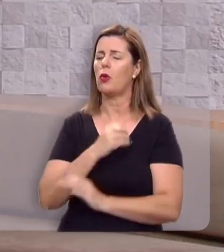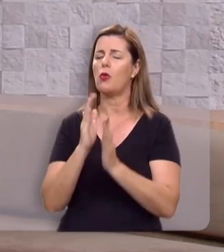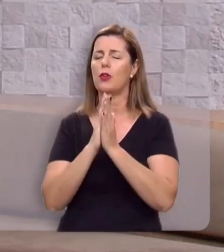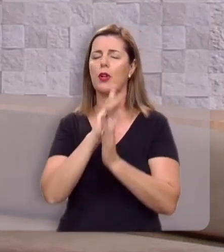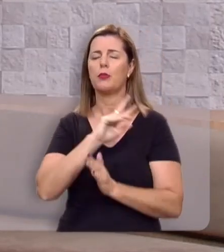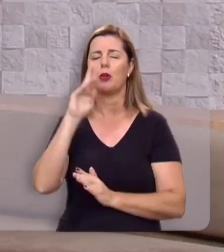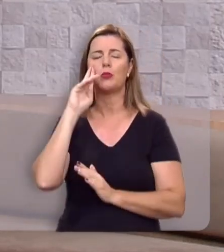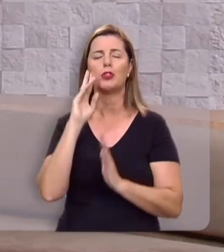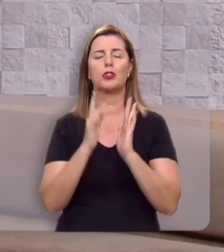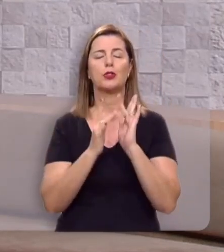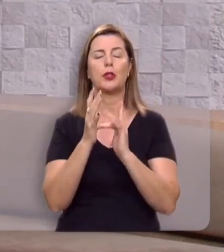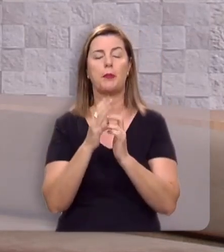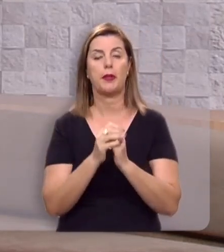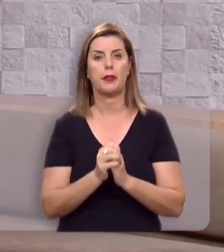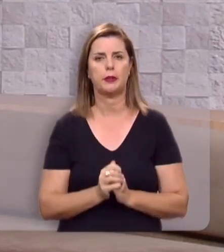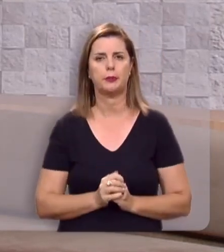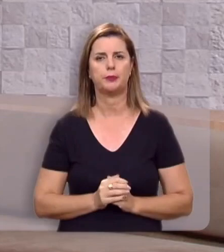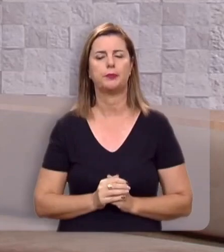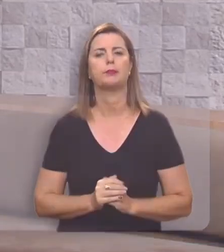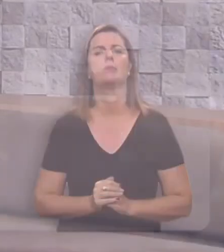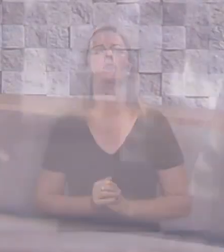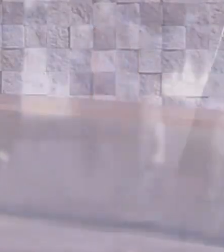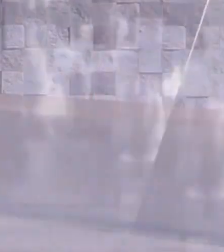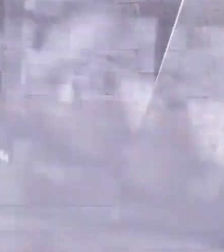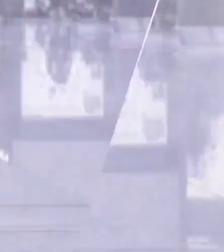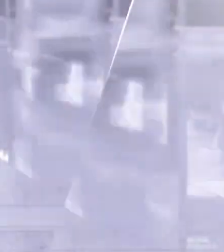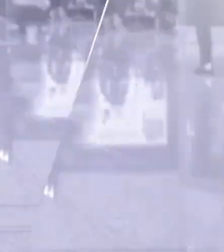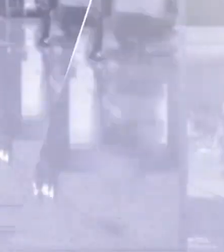de Jesus. Amém.